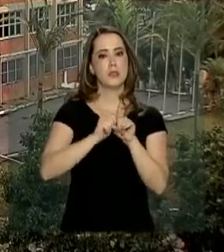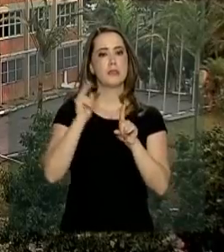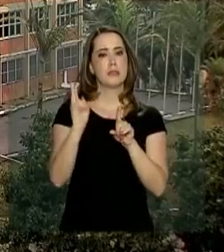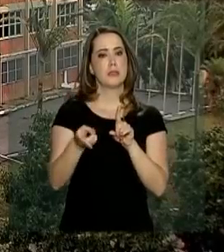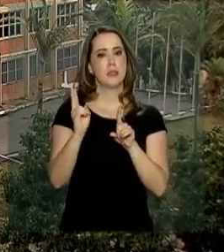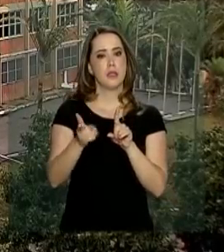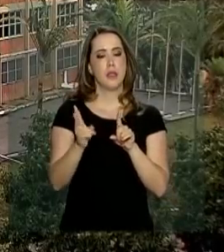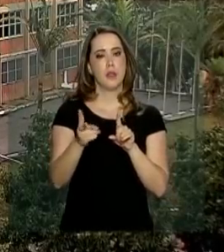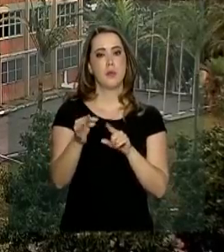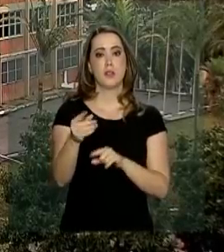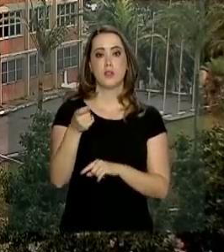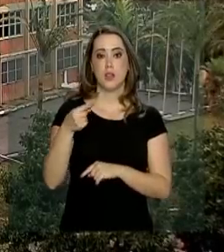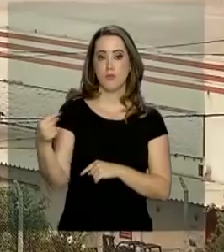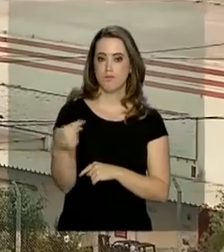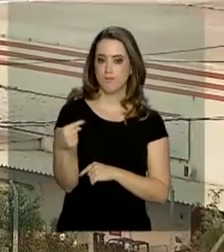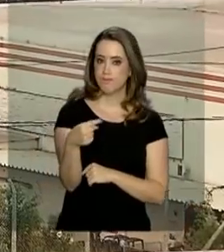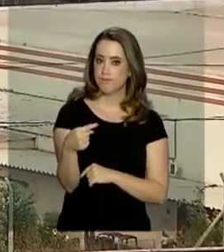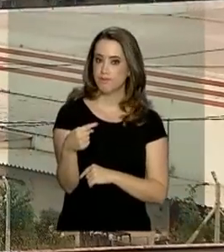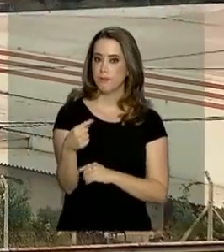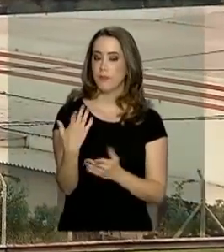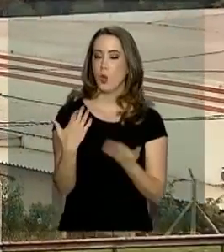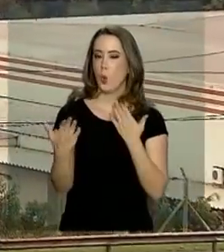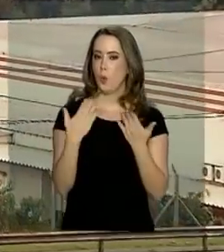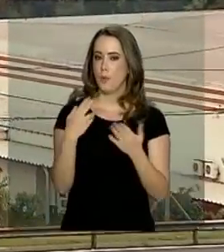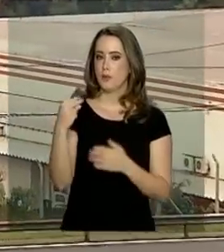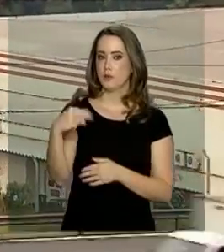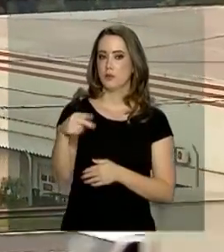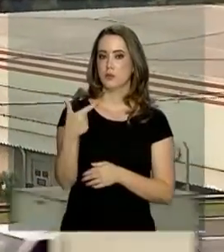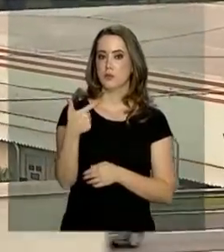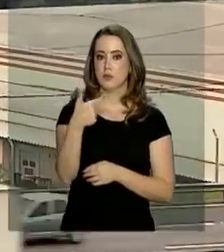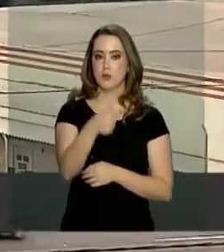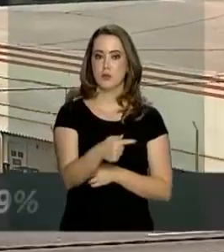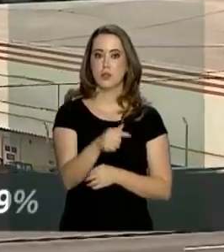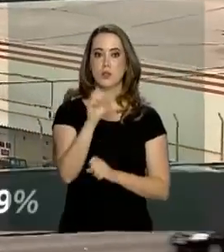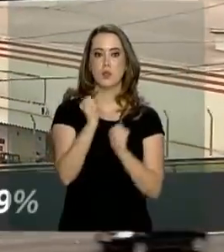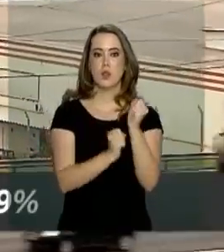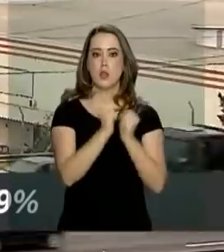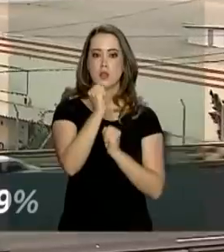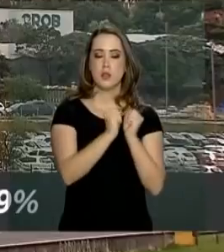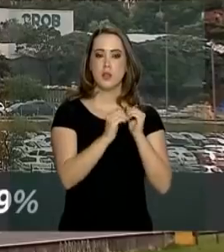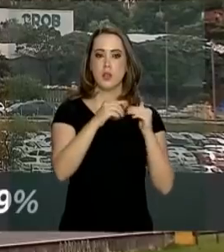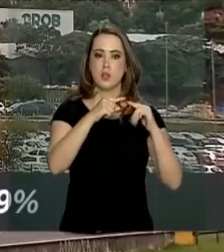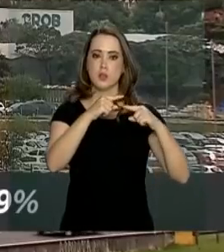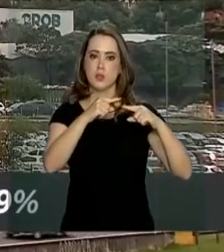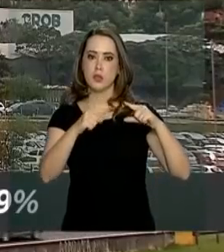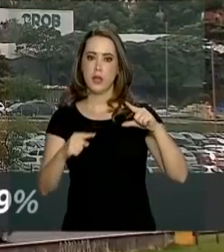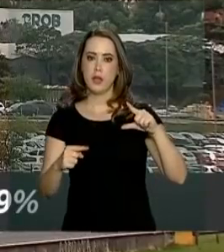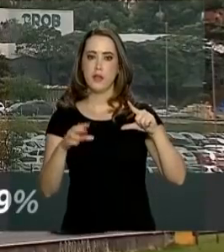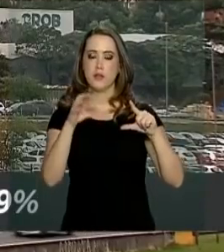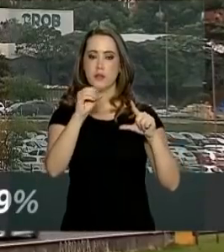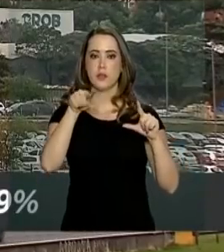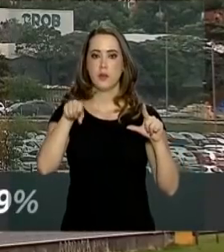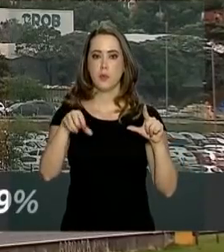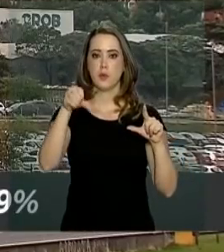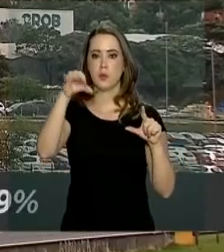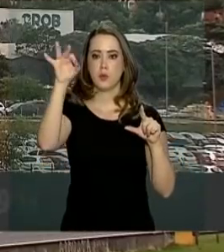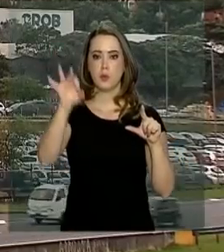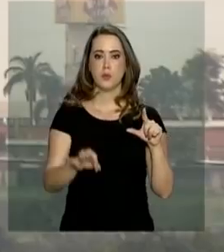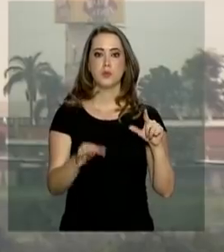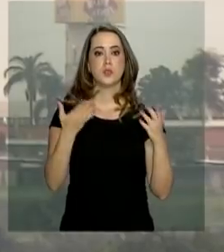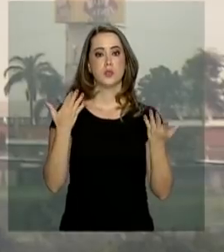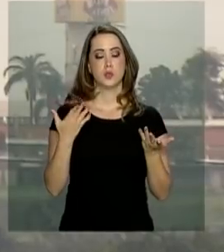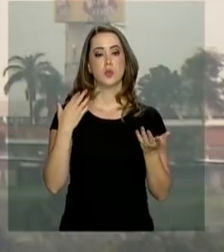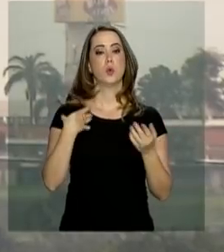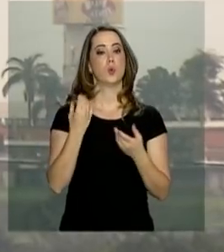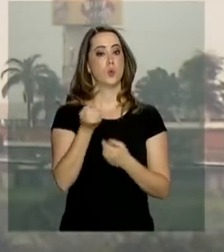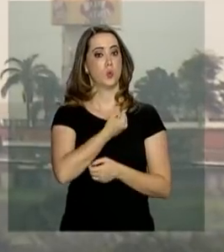de taxas negativas. Em relação a novembro de 2017, a indústria caiu 0,9%. Os